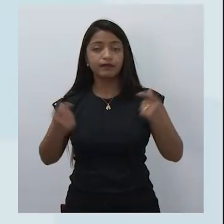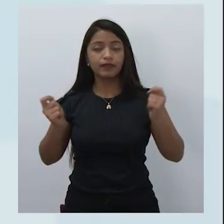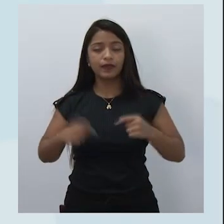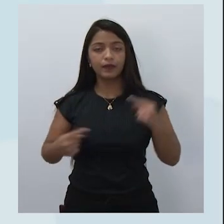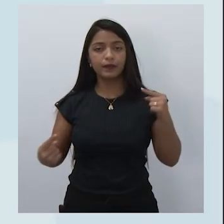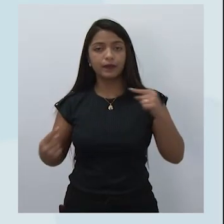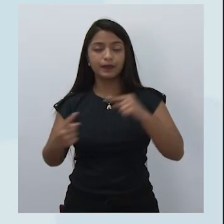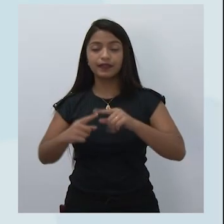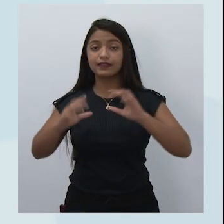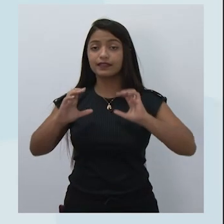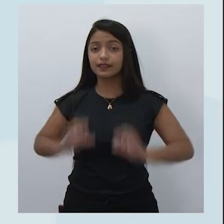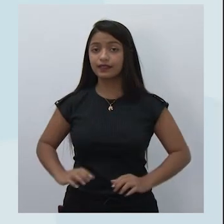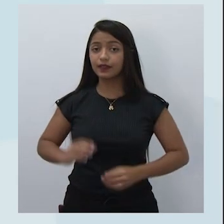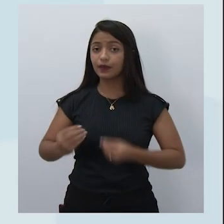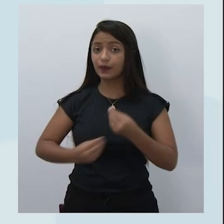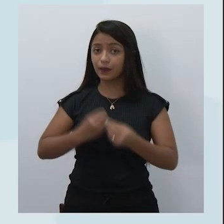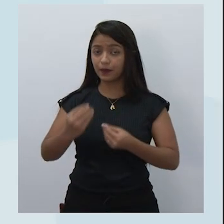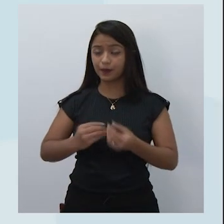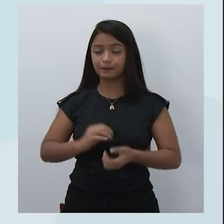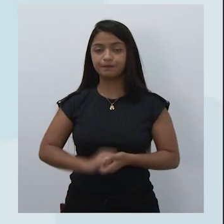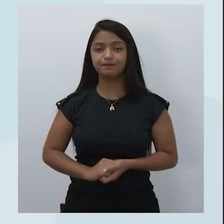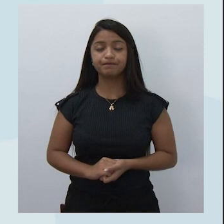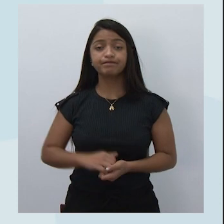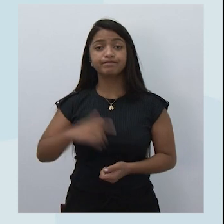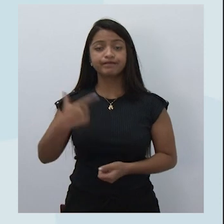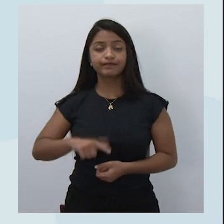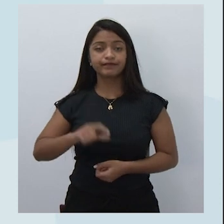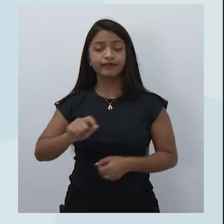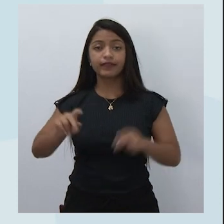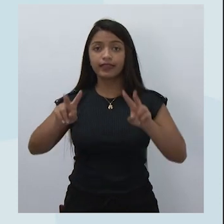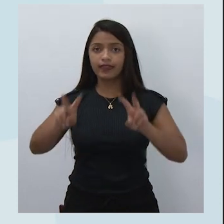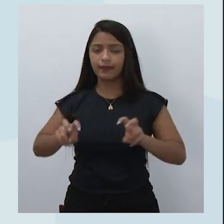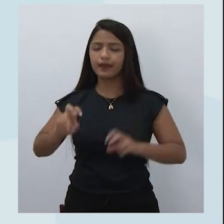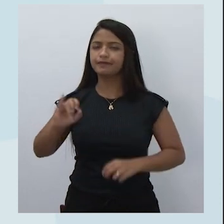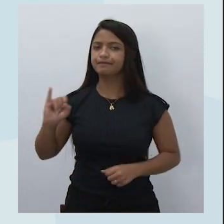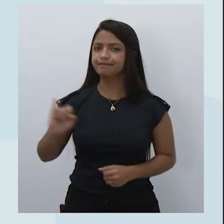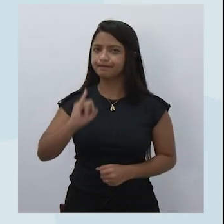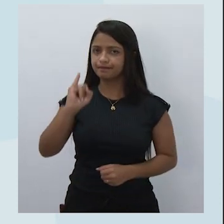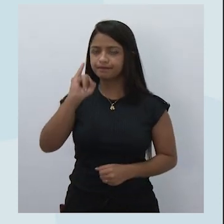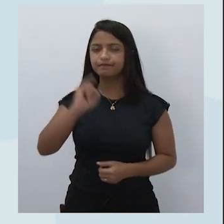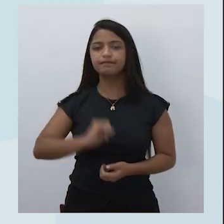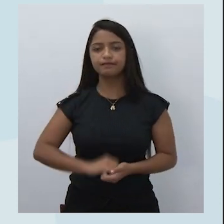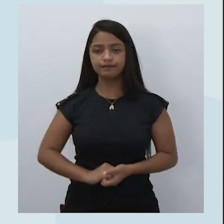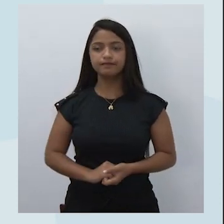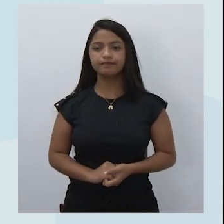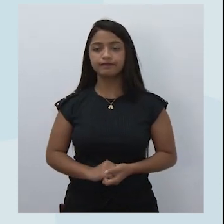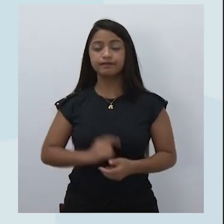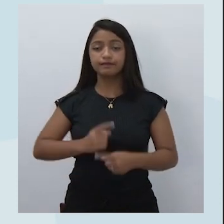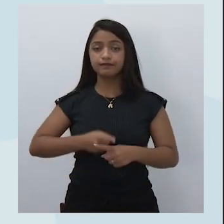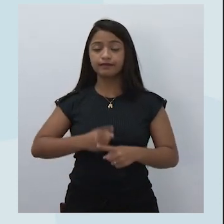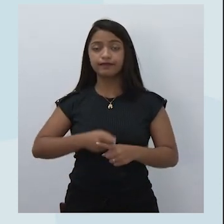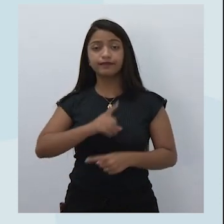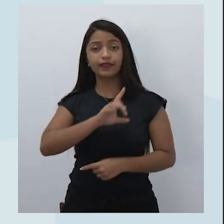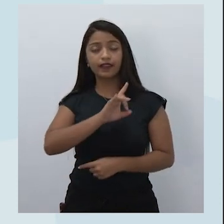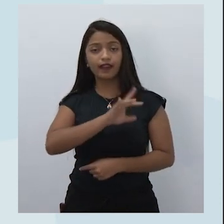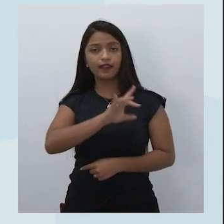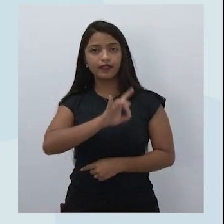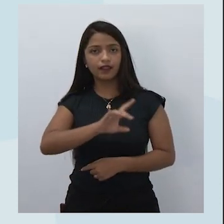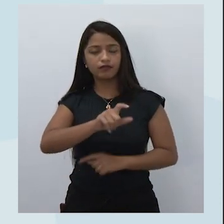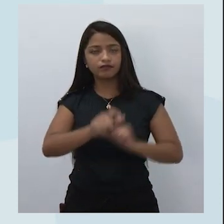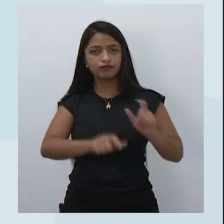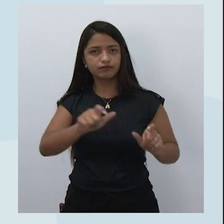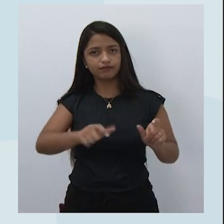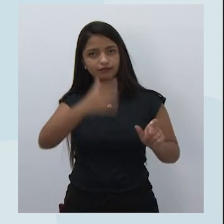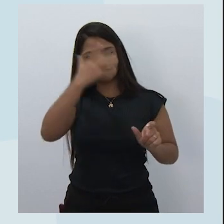né? E a importância do tema, né? Quando cada um dos redatores, né,